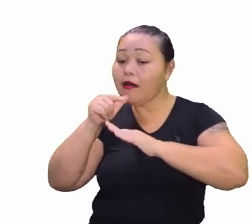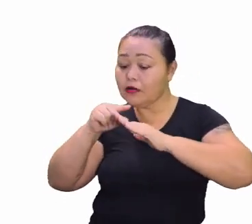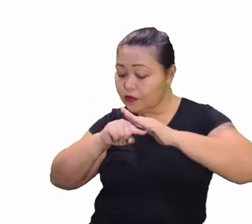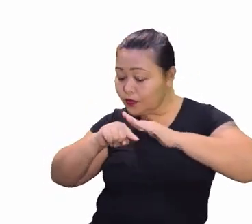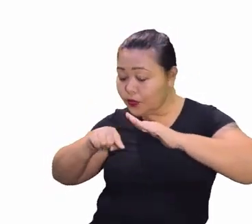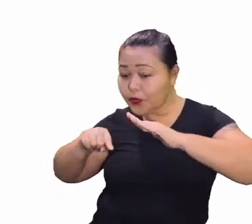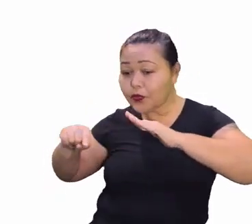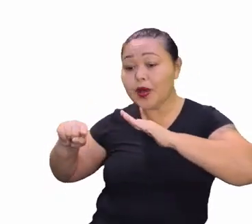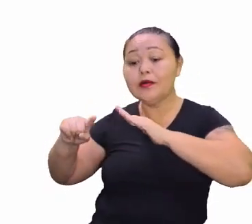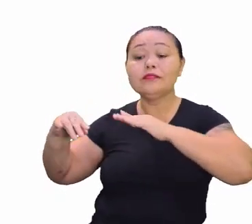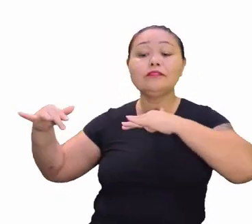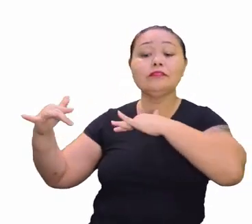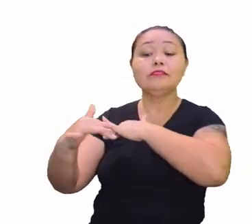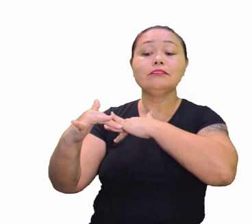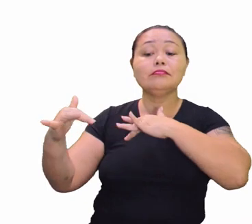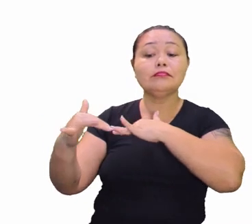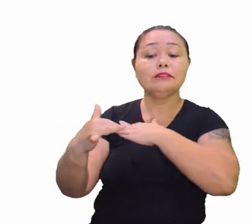cidade.